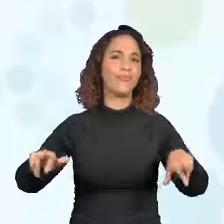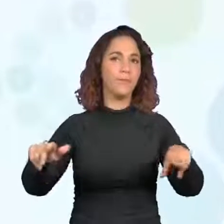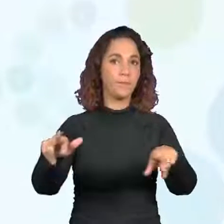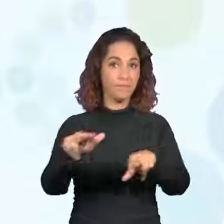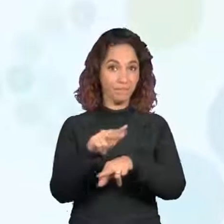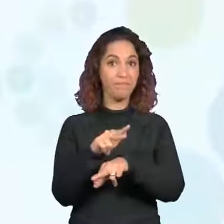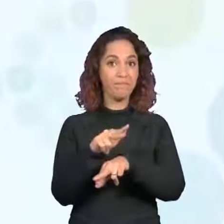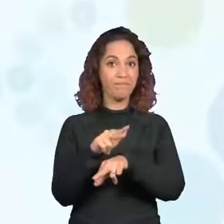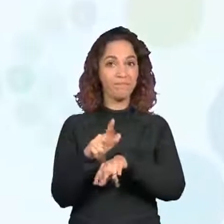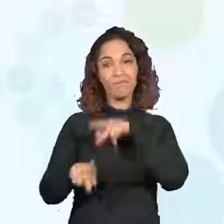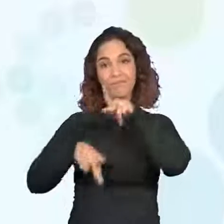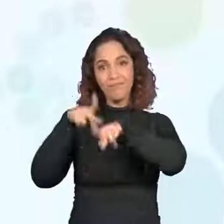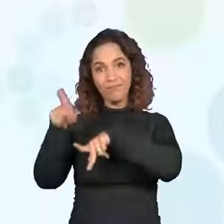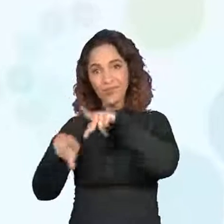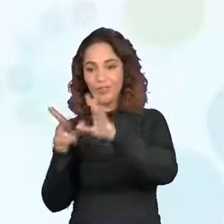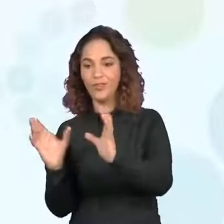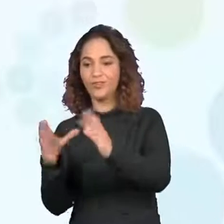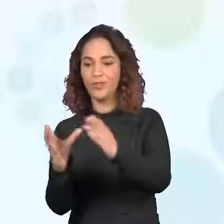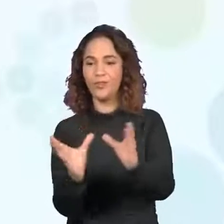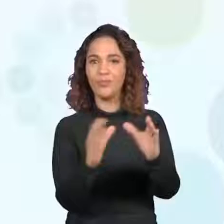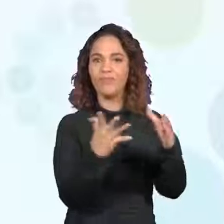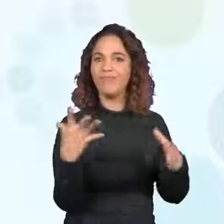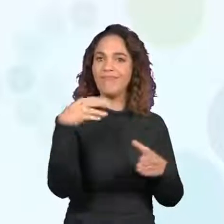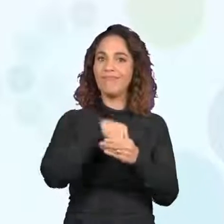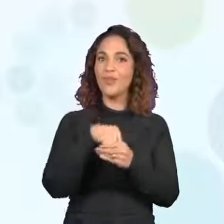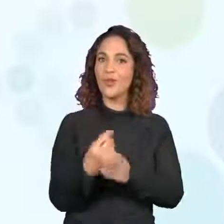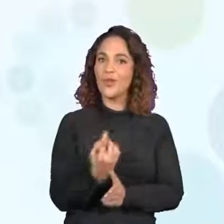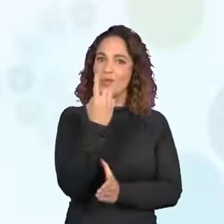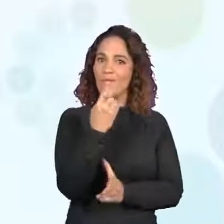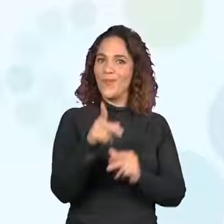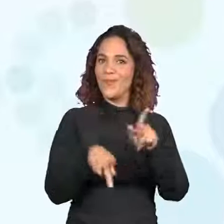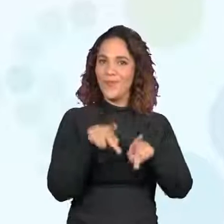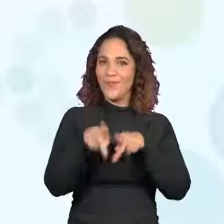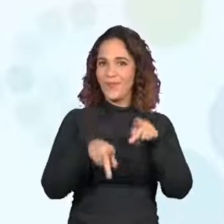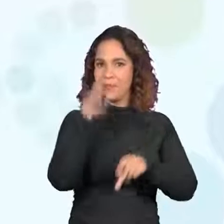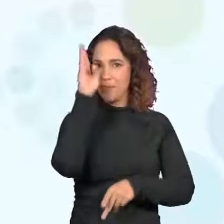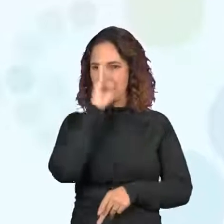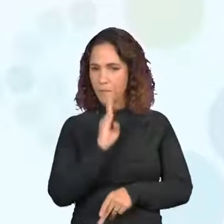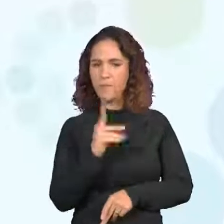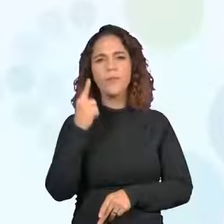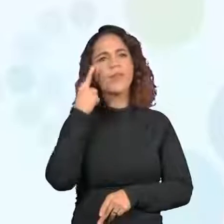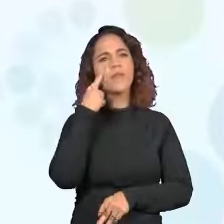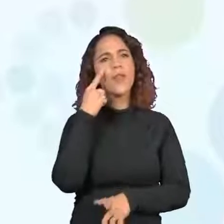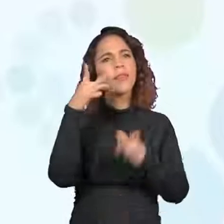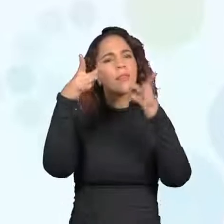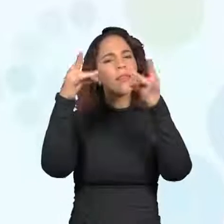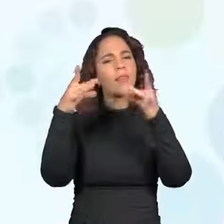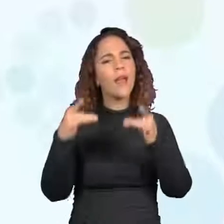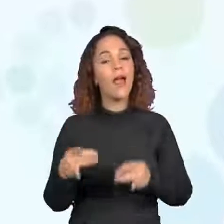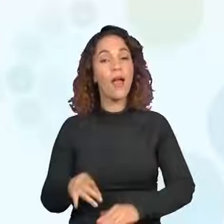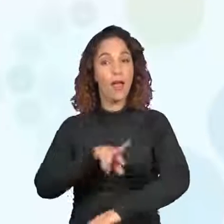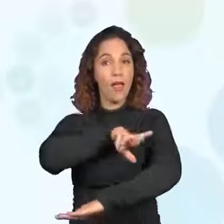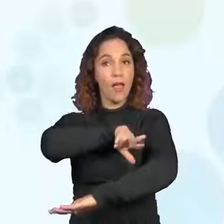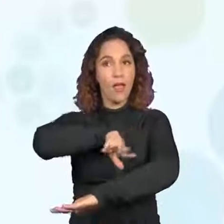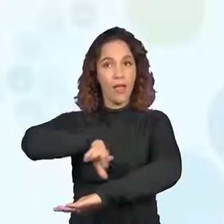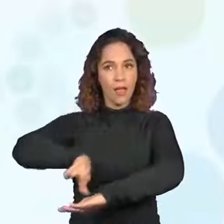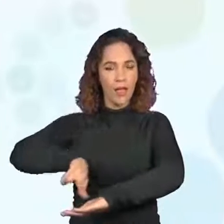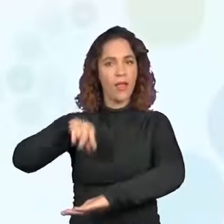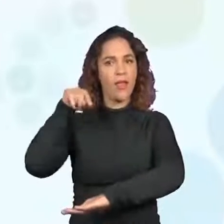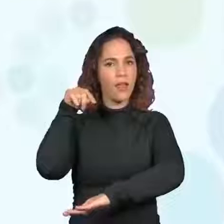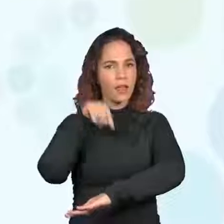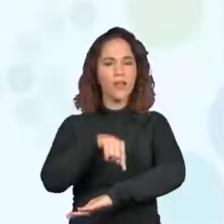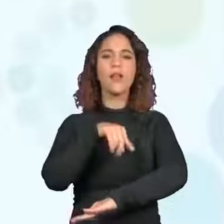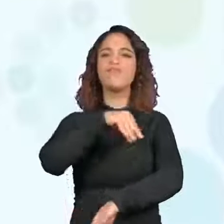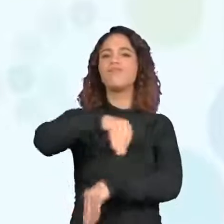Vários povos em um só povo. Conheceremos um pouco das misturas étnicas que